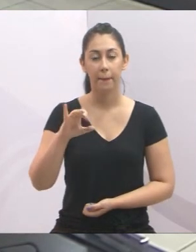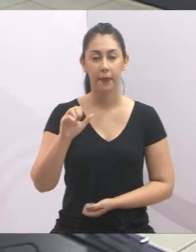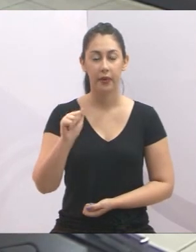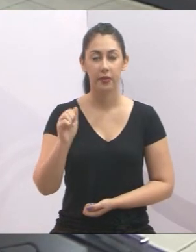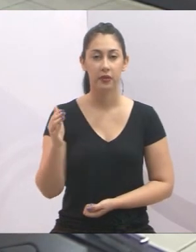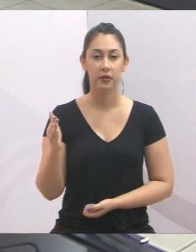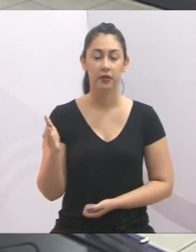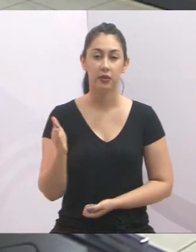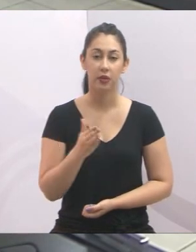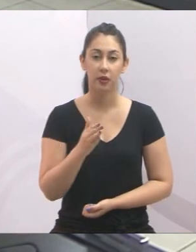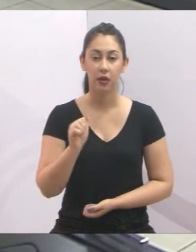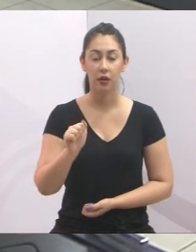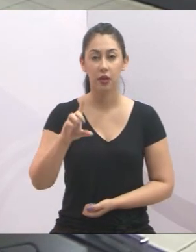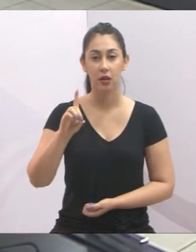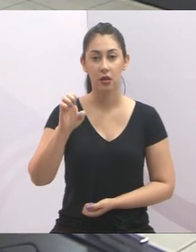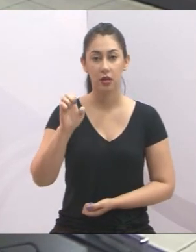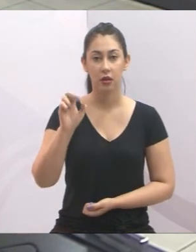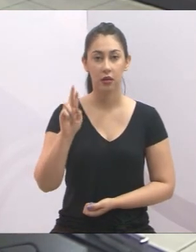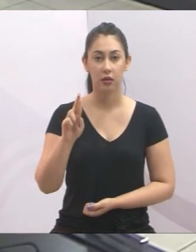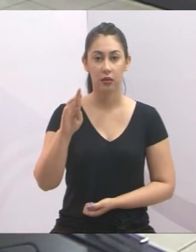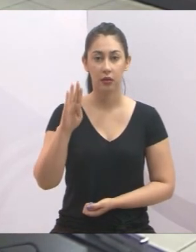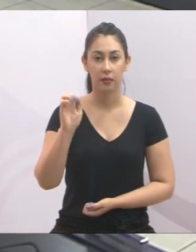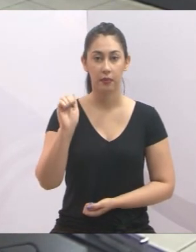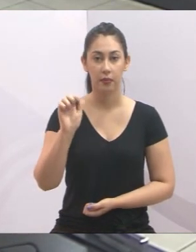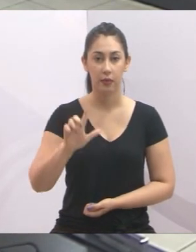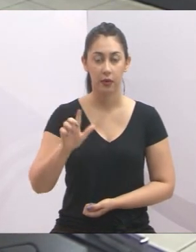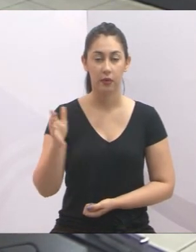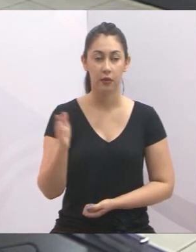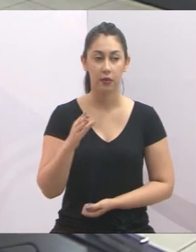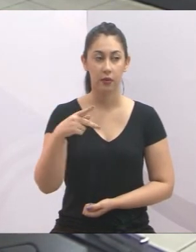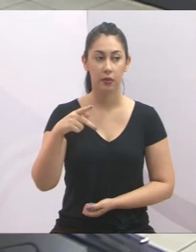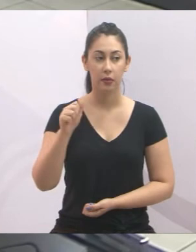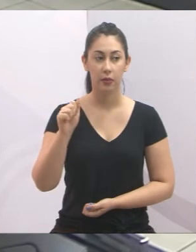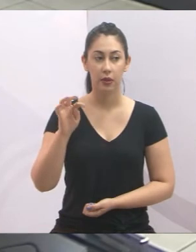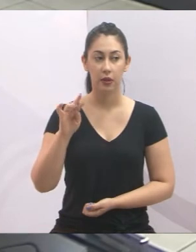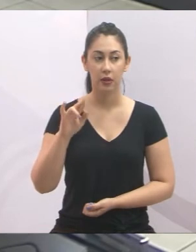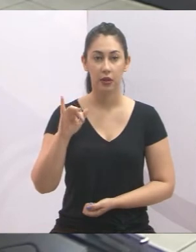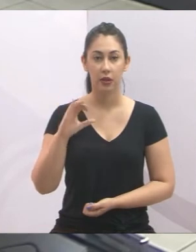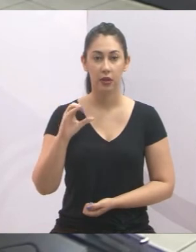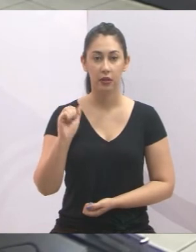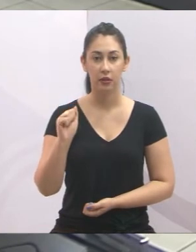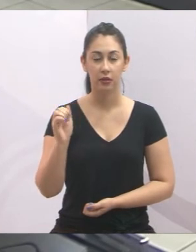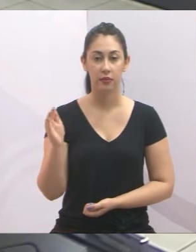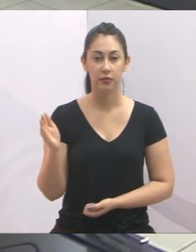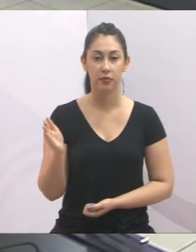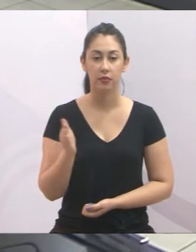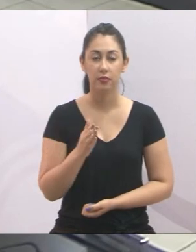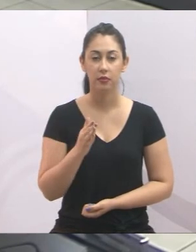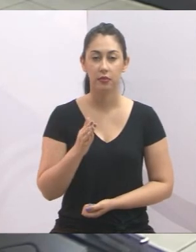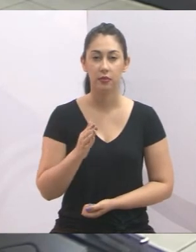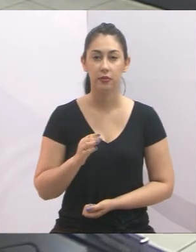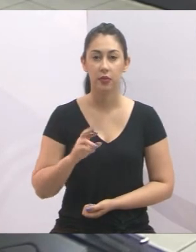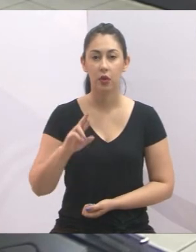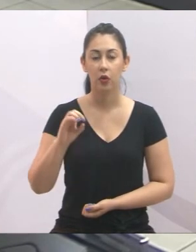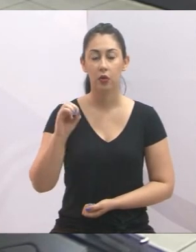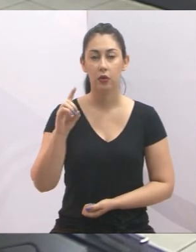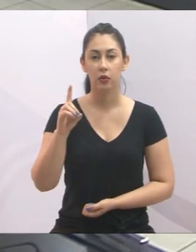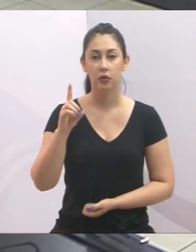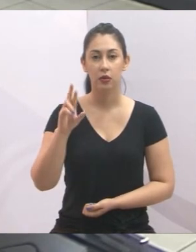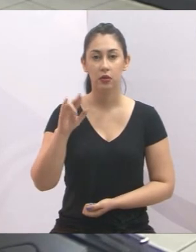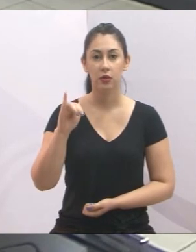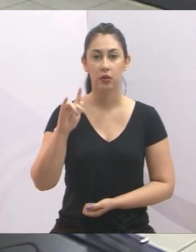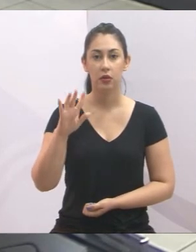Santos, Aderbal Sodré, Patrícia Juliane, doutor Rodrigo